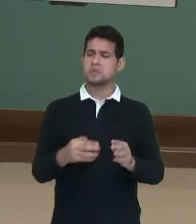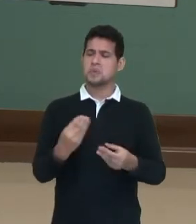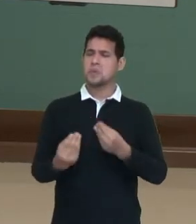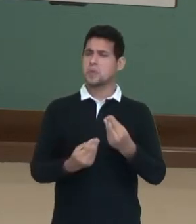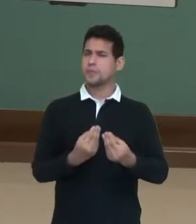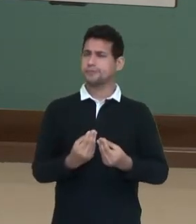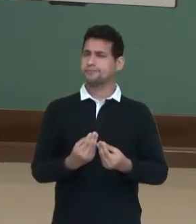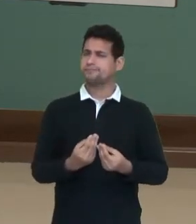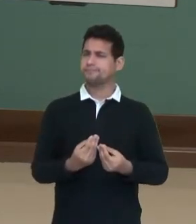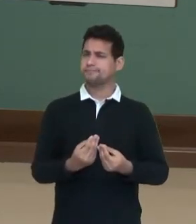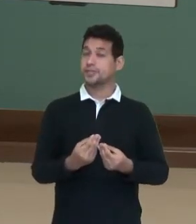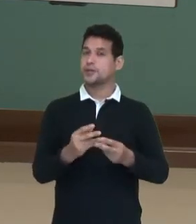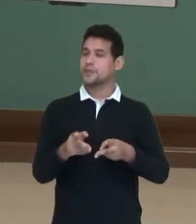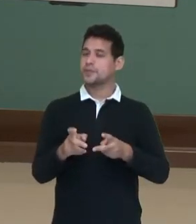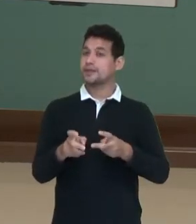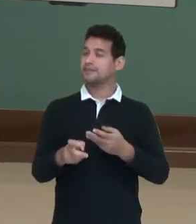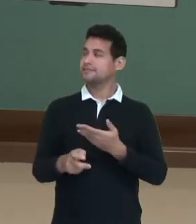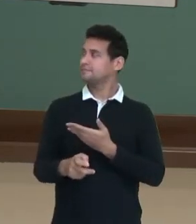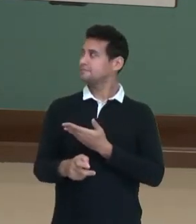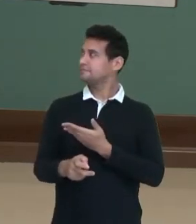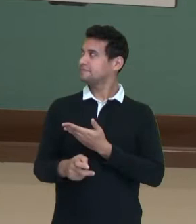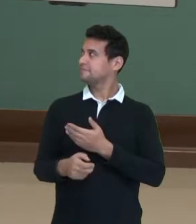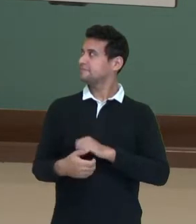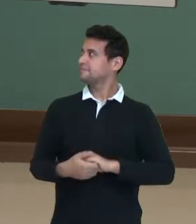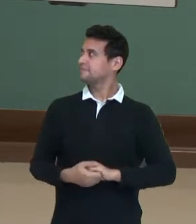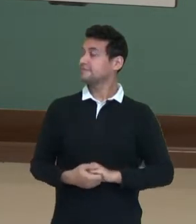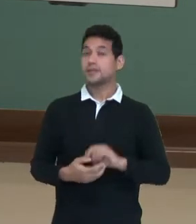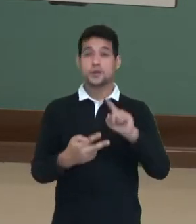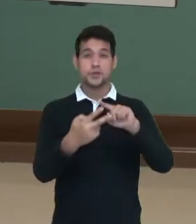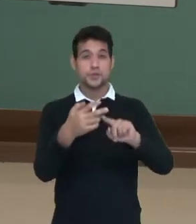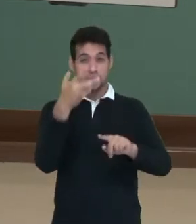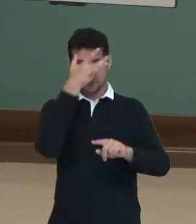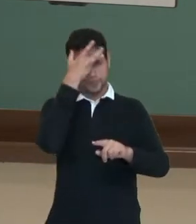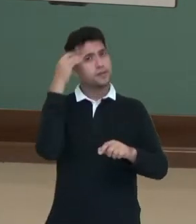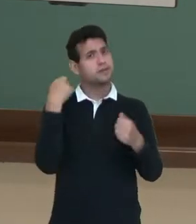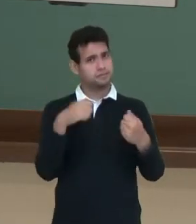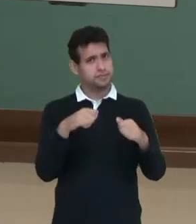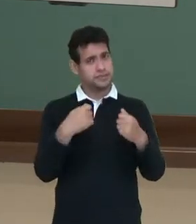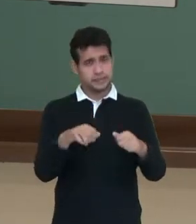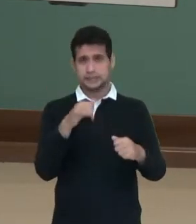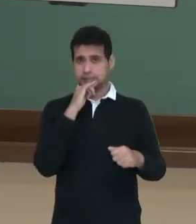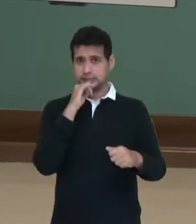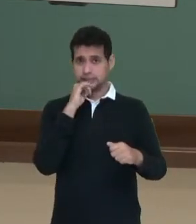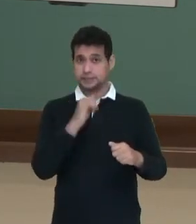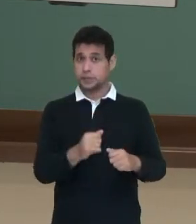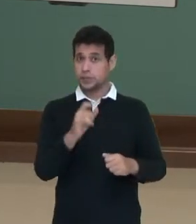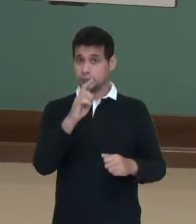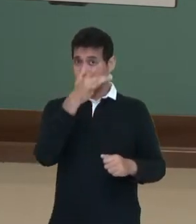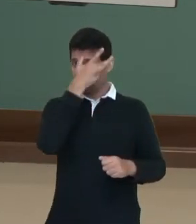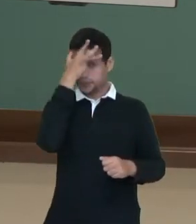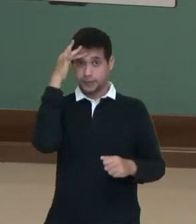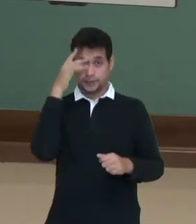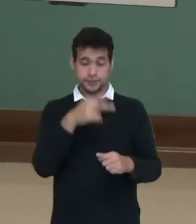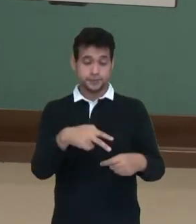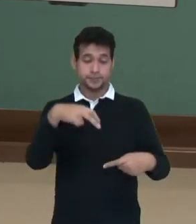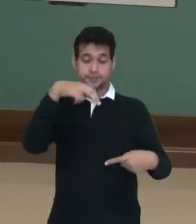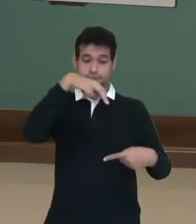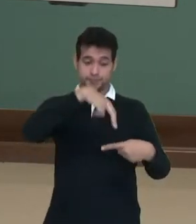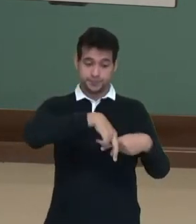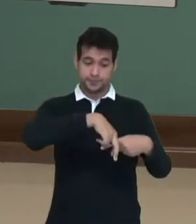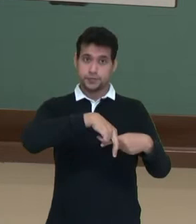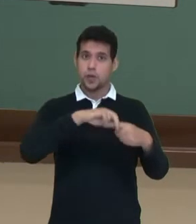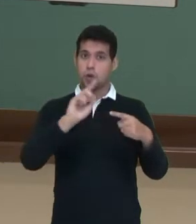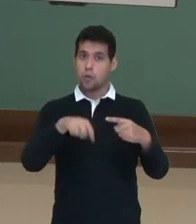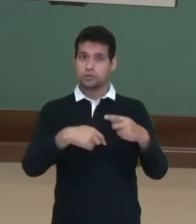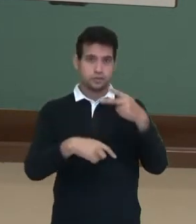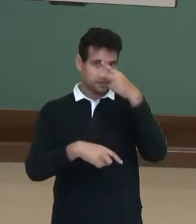gente já observa a primeira coisa, né? Duas pessoas, tem que ter ali dois corpos, né? De preferência